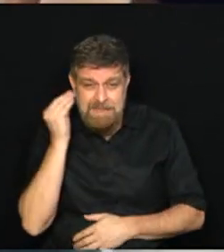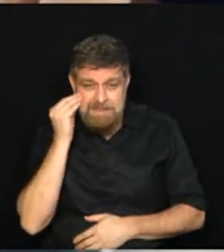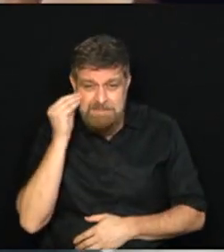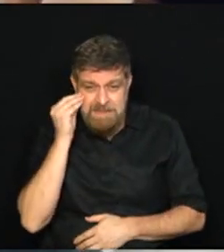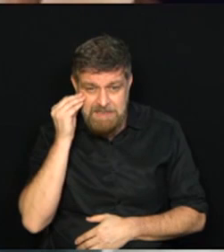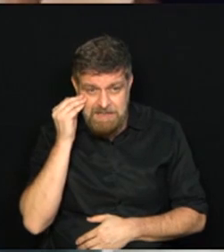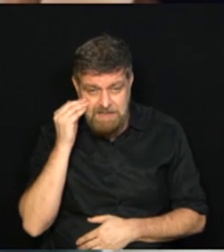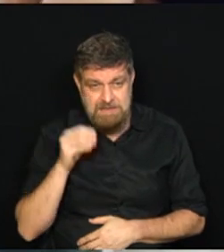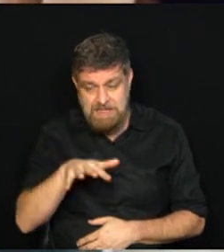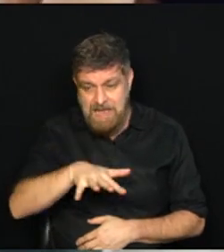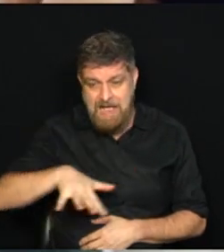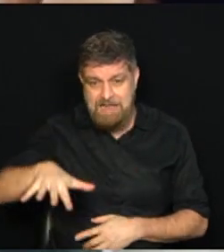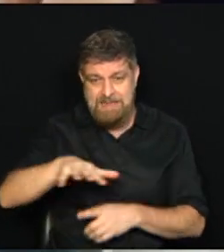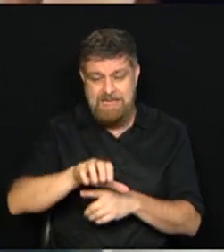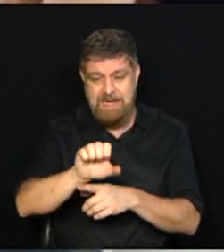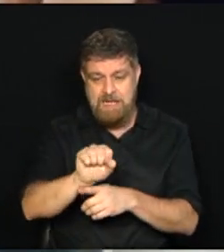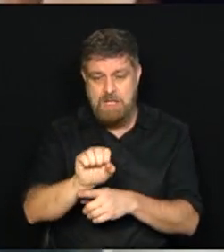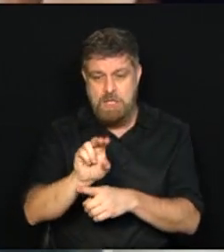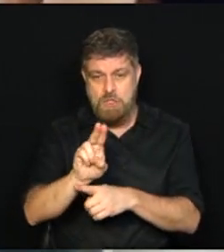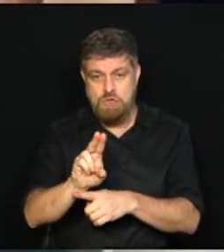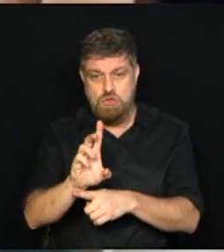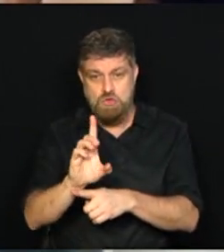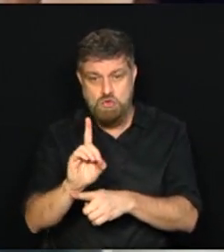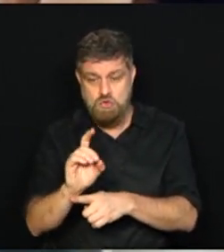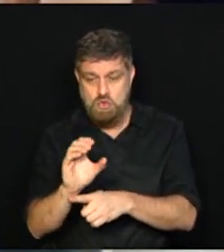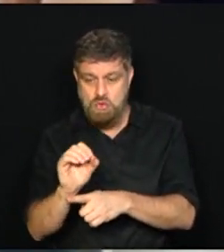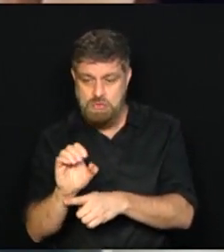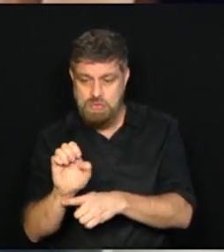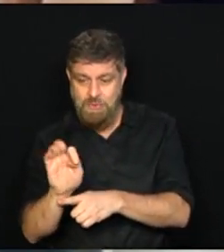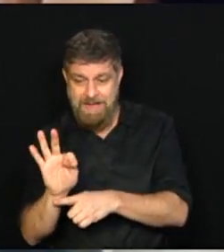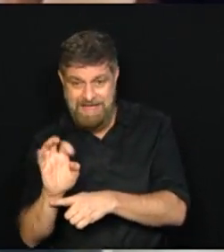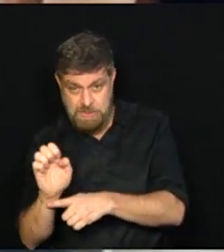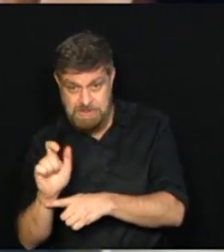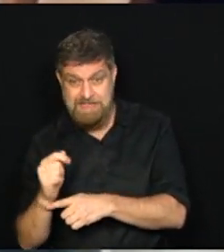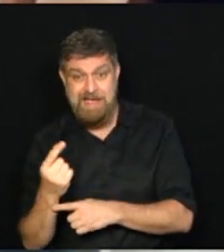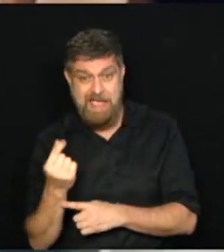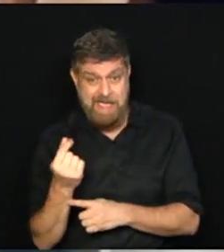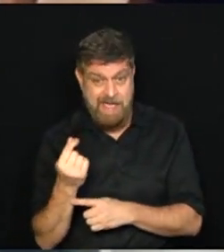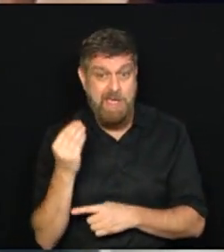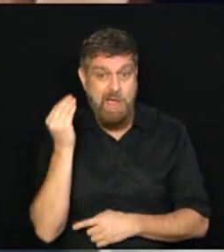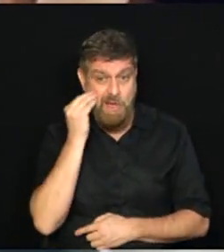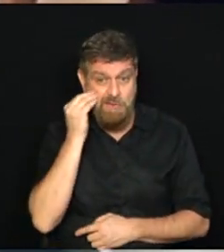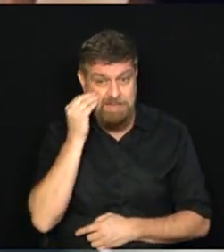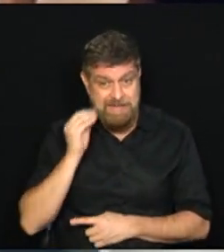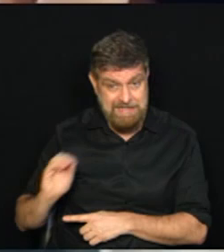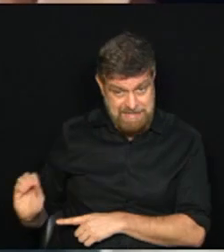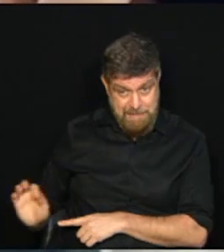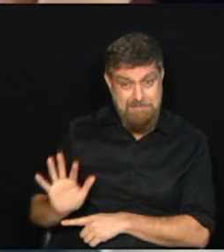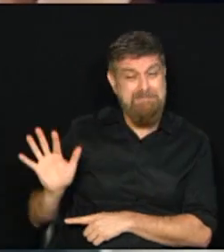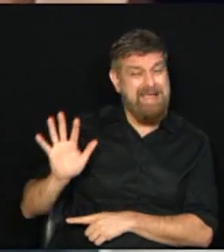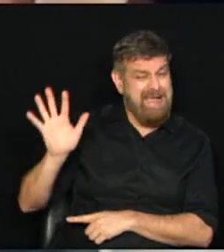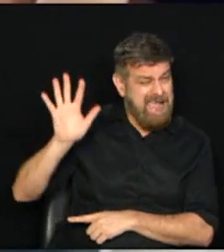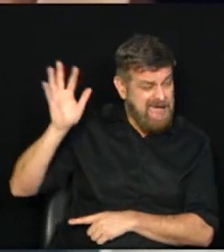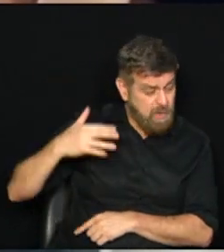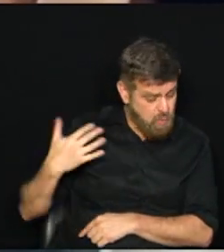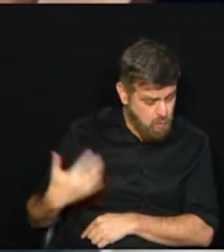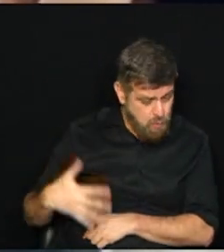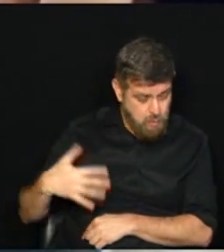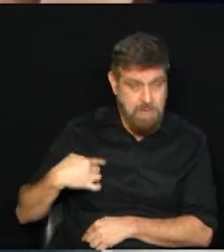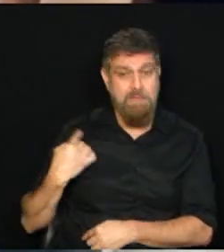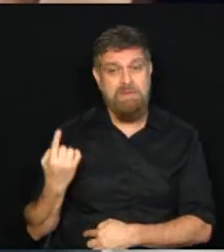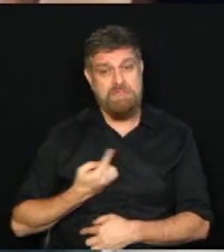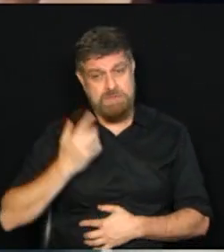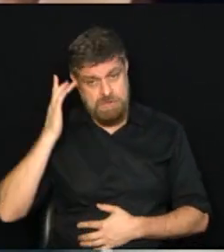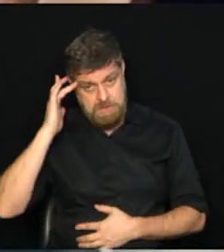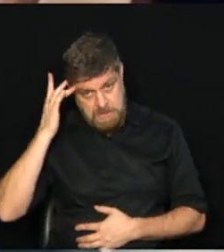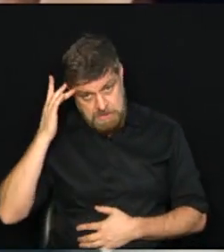os testes. São os testes um pouco mais caros, até bem mais caros, mas que a gente acha